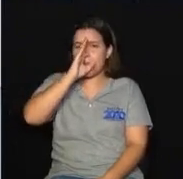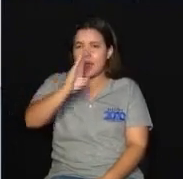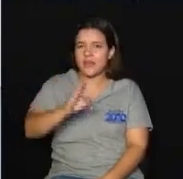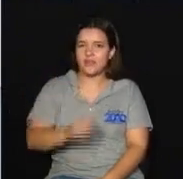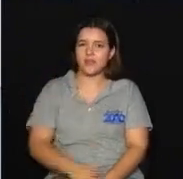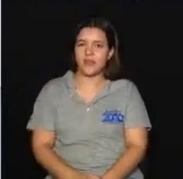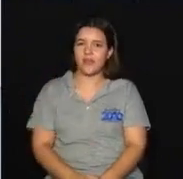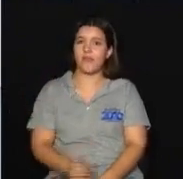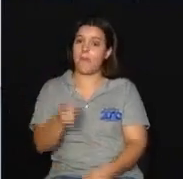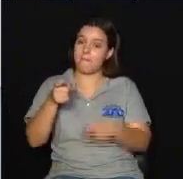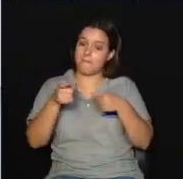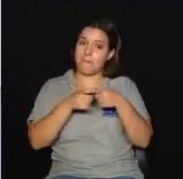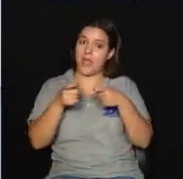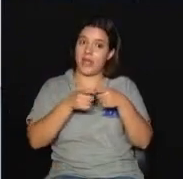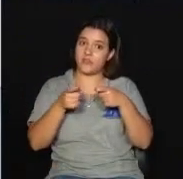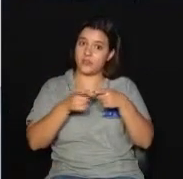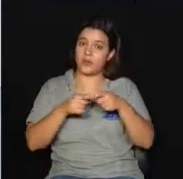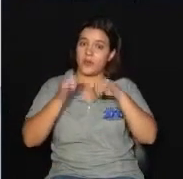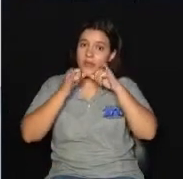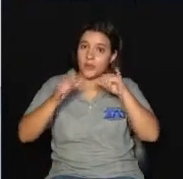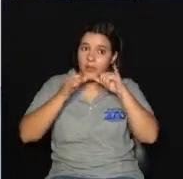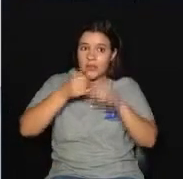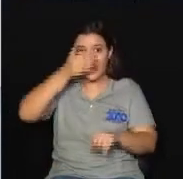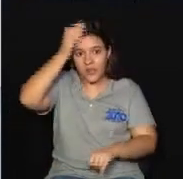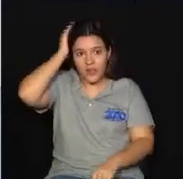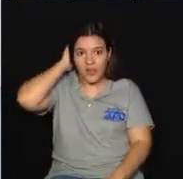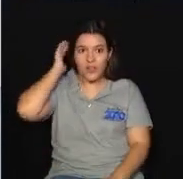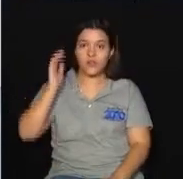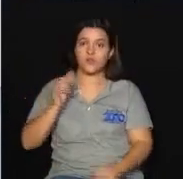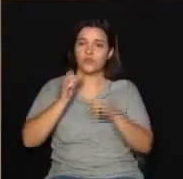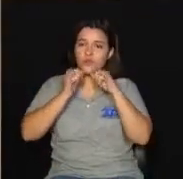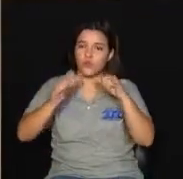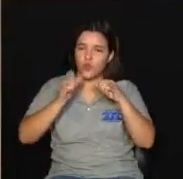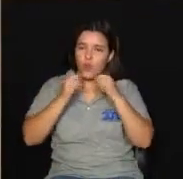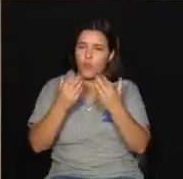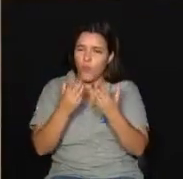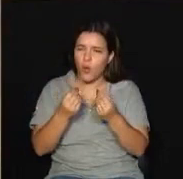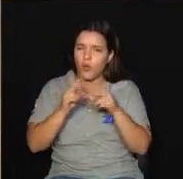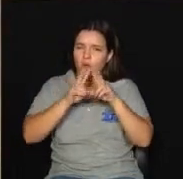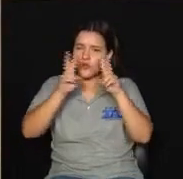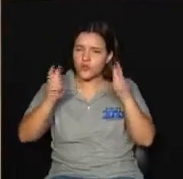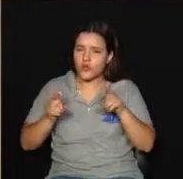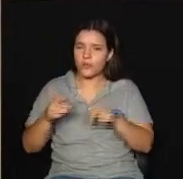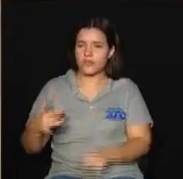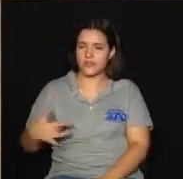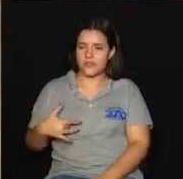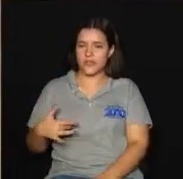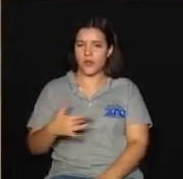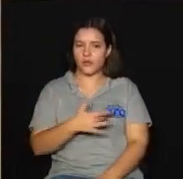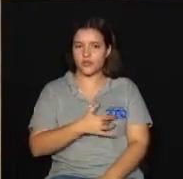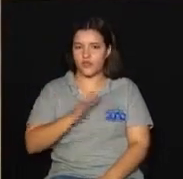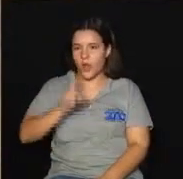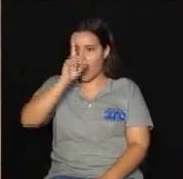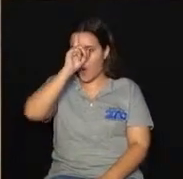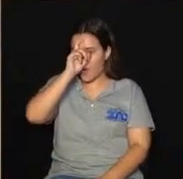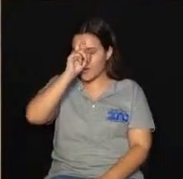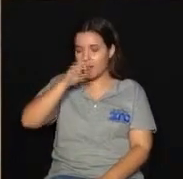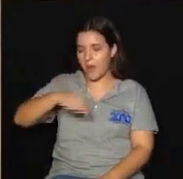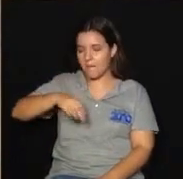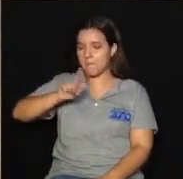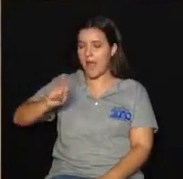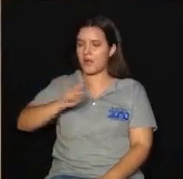já citou aí que ele é médico, na campanha do Dário ele falou bastante também dessa função, que ele já foi do Mário